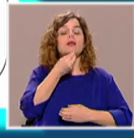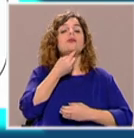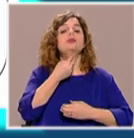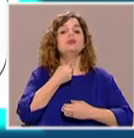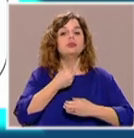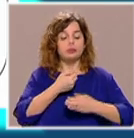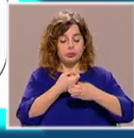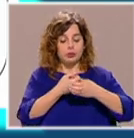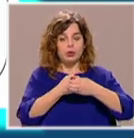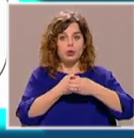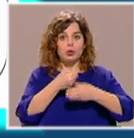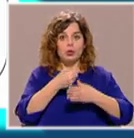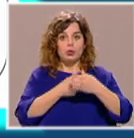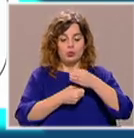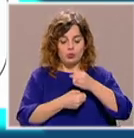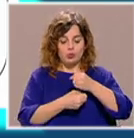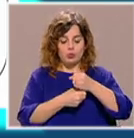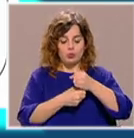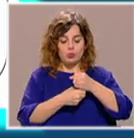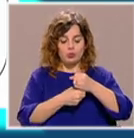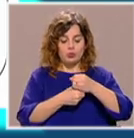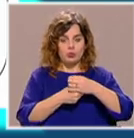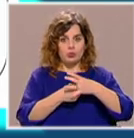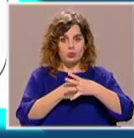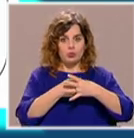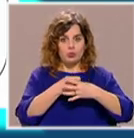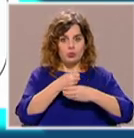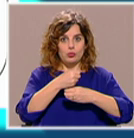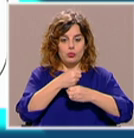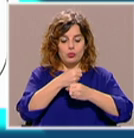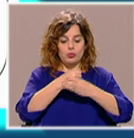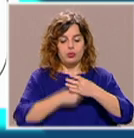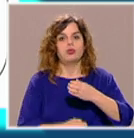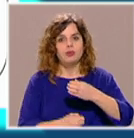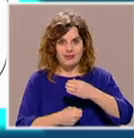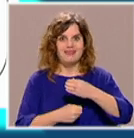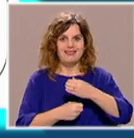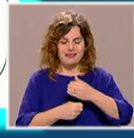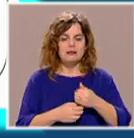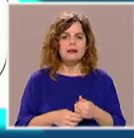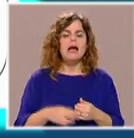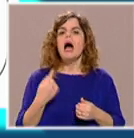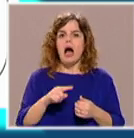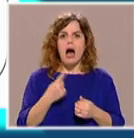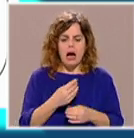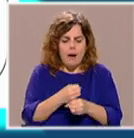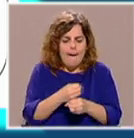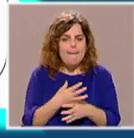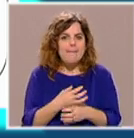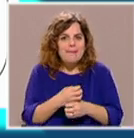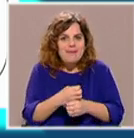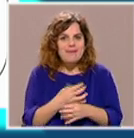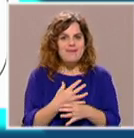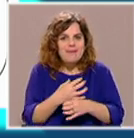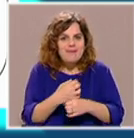parede do esófago, que é constituída por músculo, mas além de existir no esófago, os movimentos peristálticos também